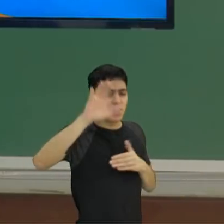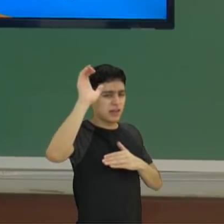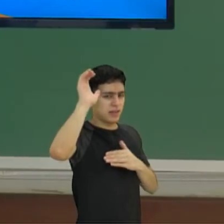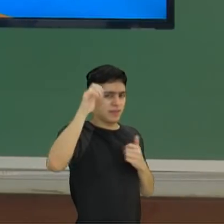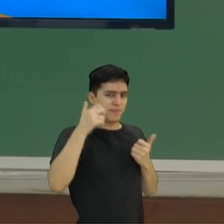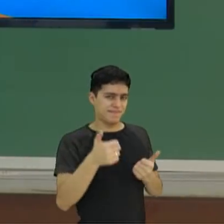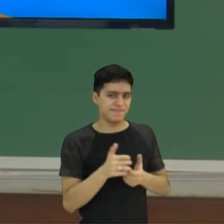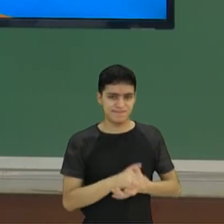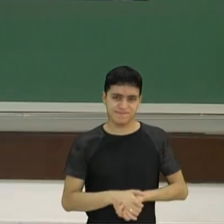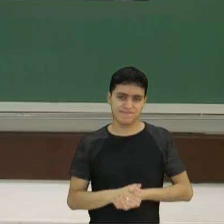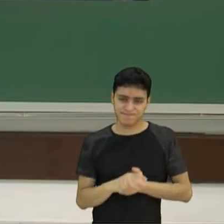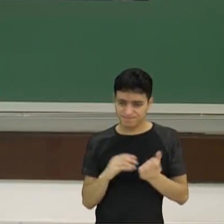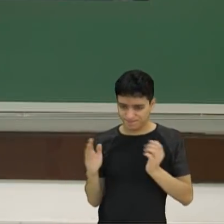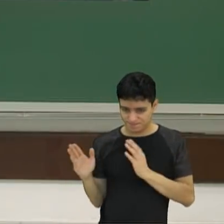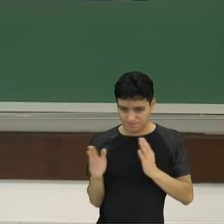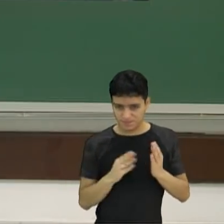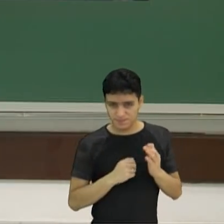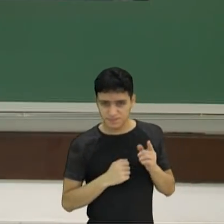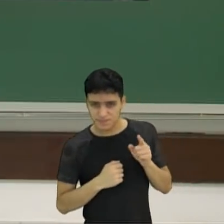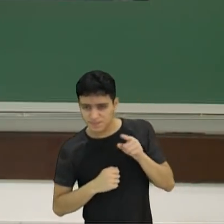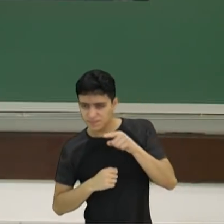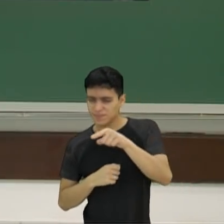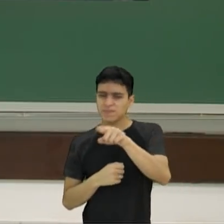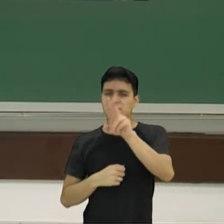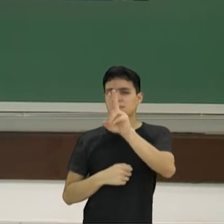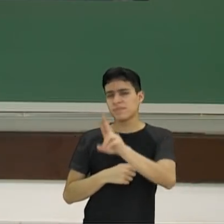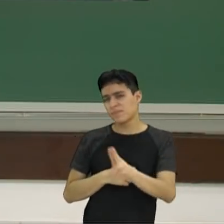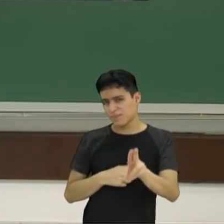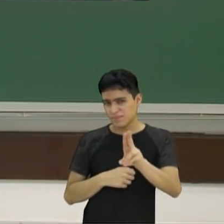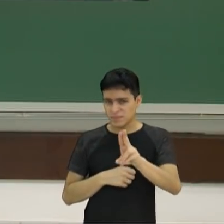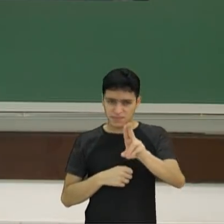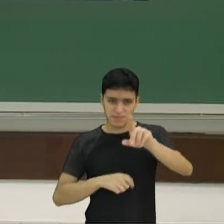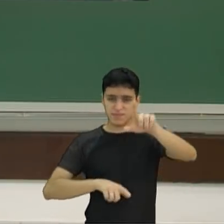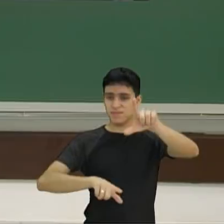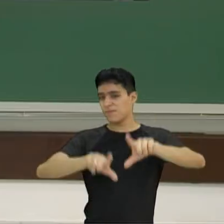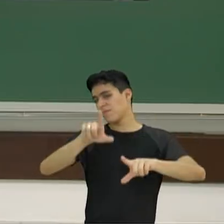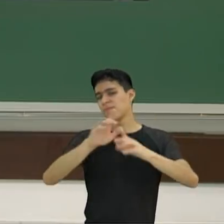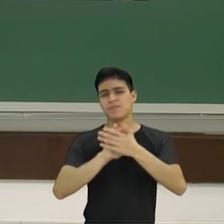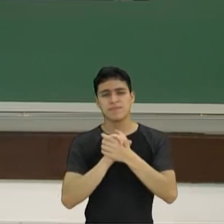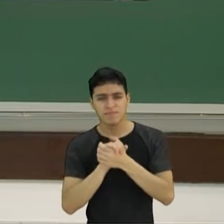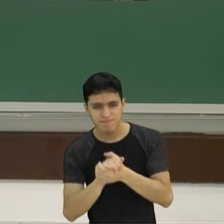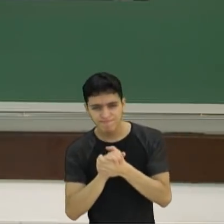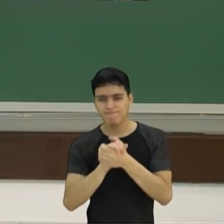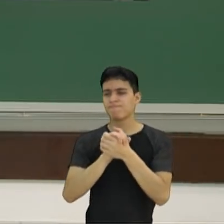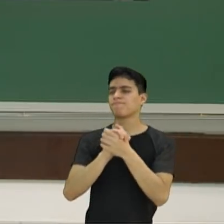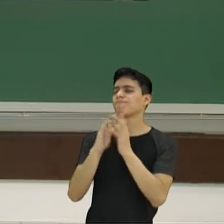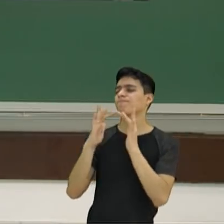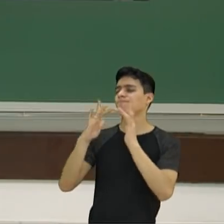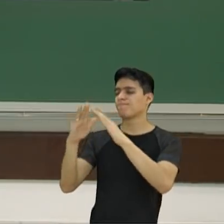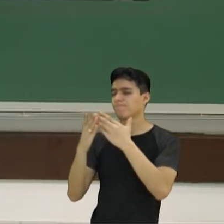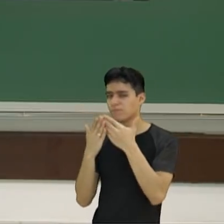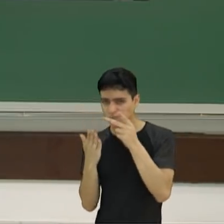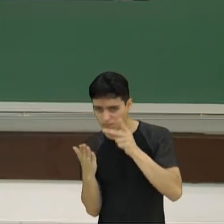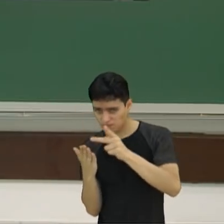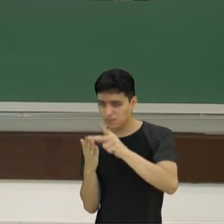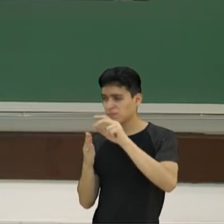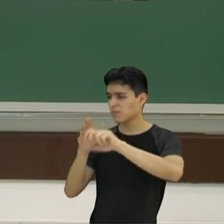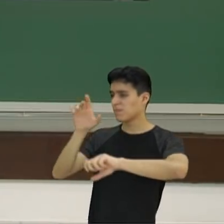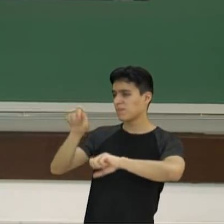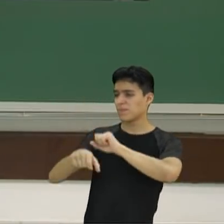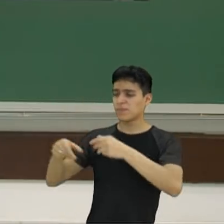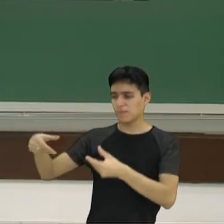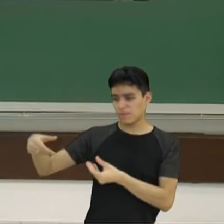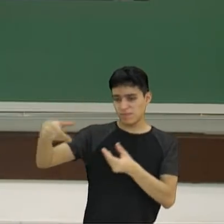conscientemente. Já você que utiliza a televisão, mantenha o contato com seu colégio para retirar os kits